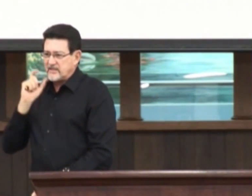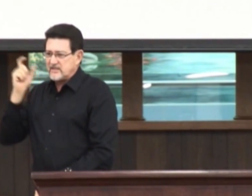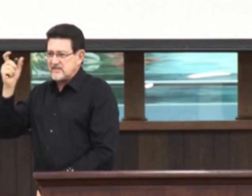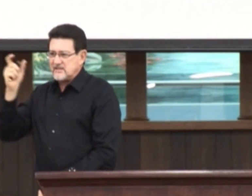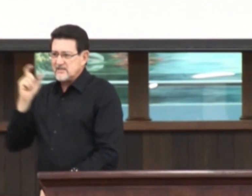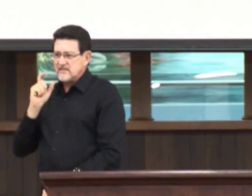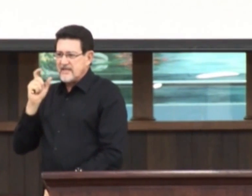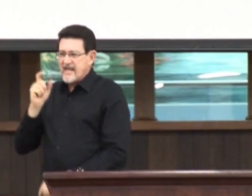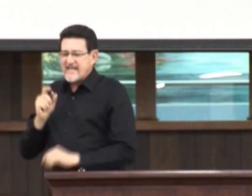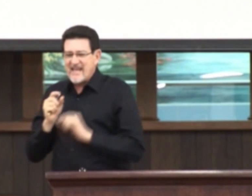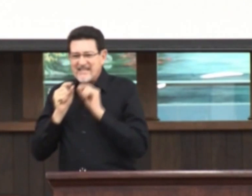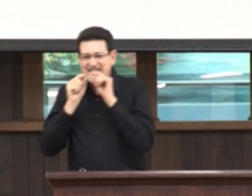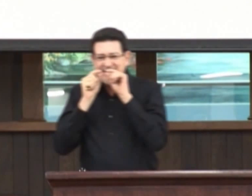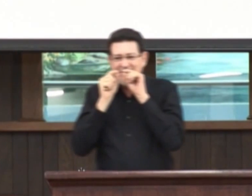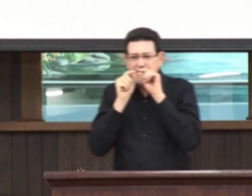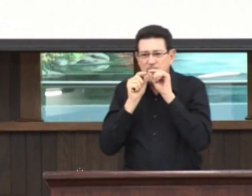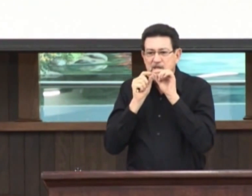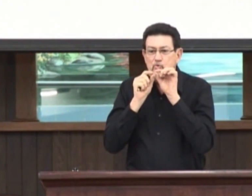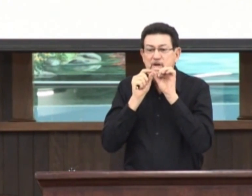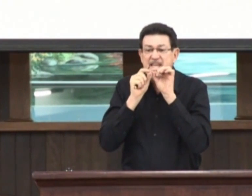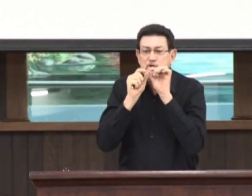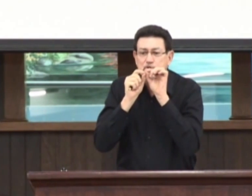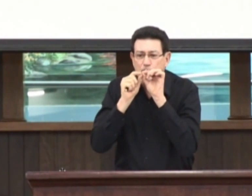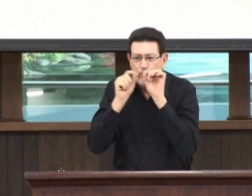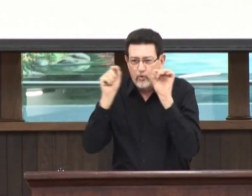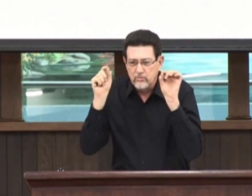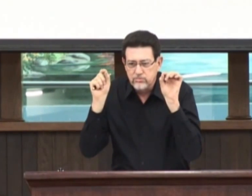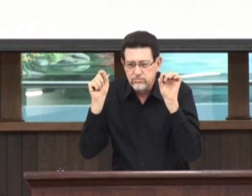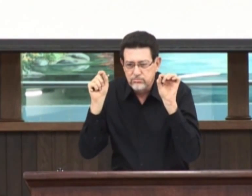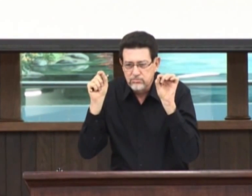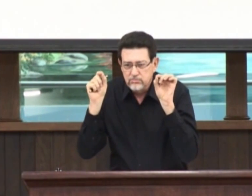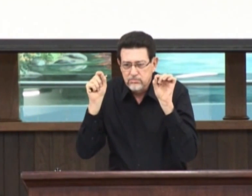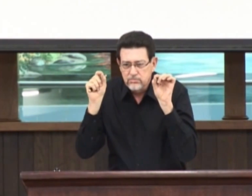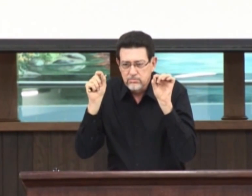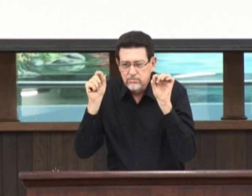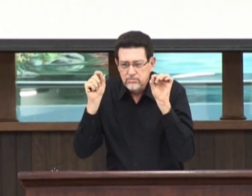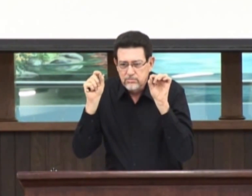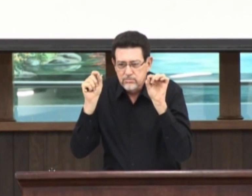a voz. E eles cantam em uníssono.